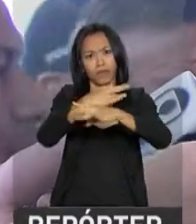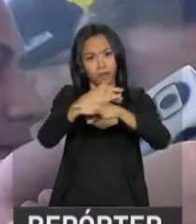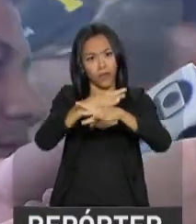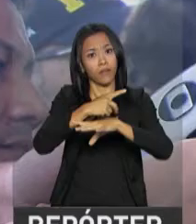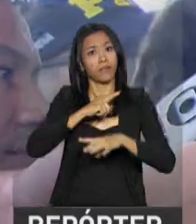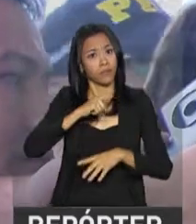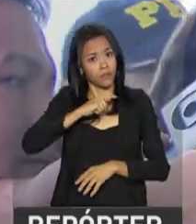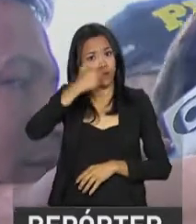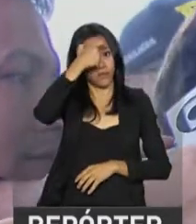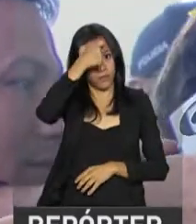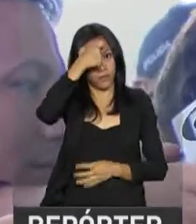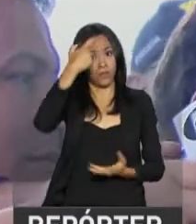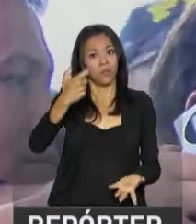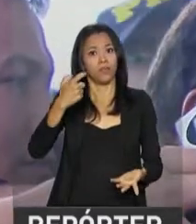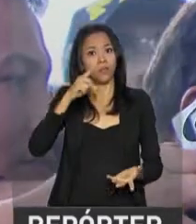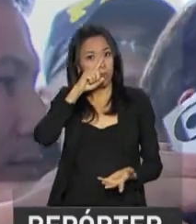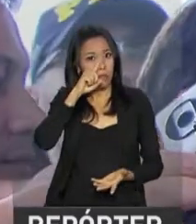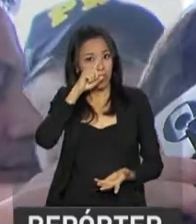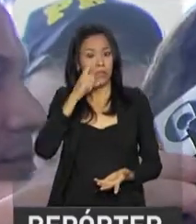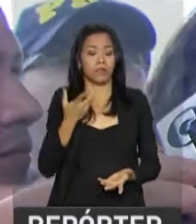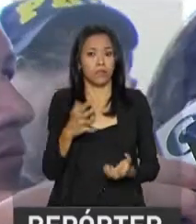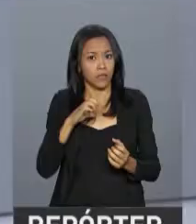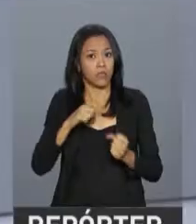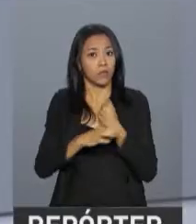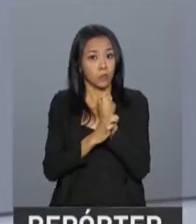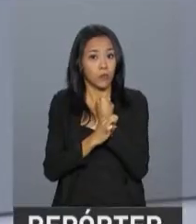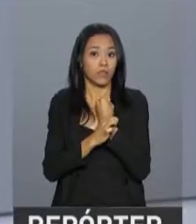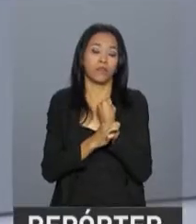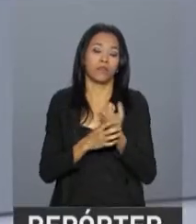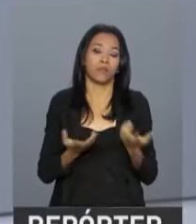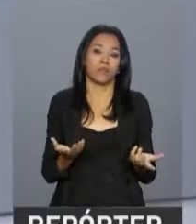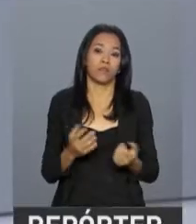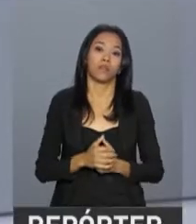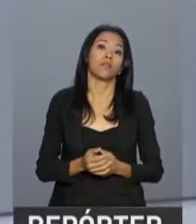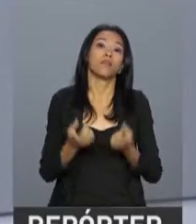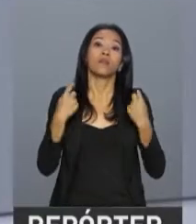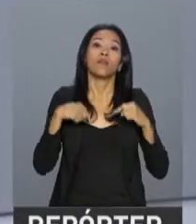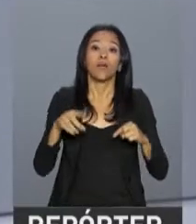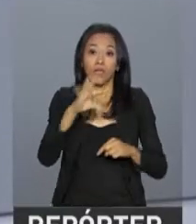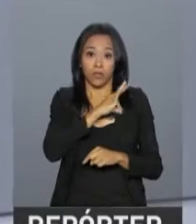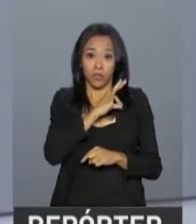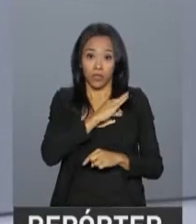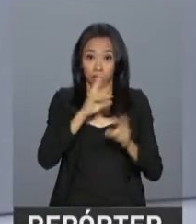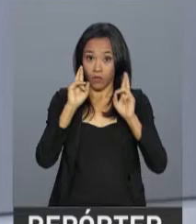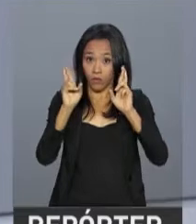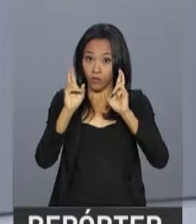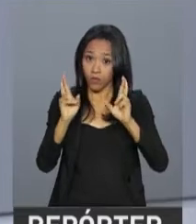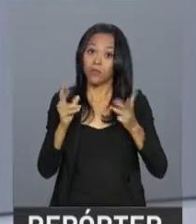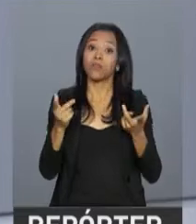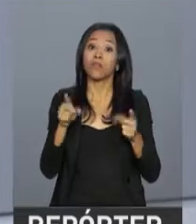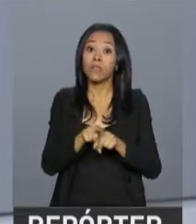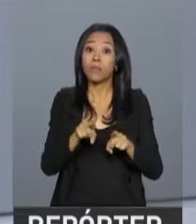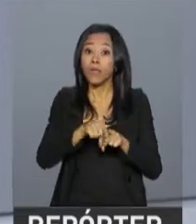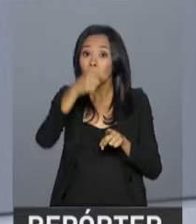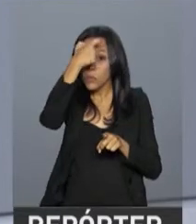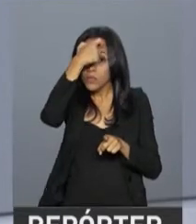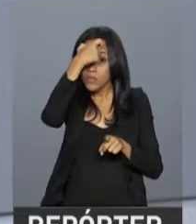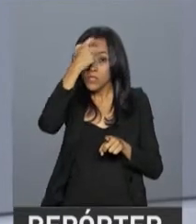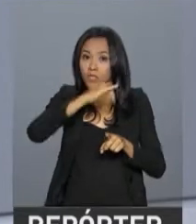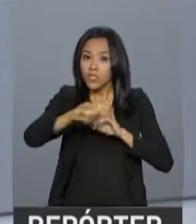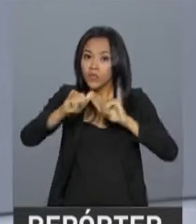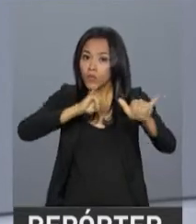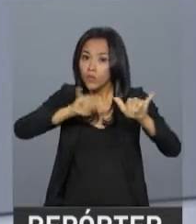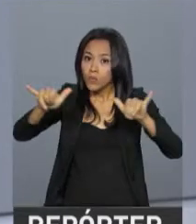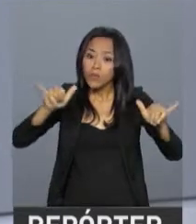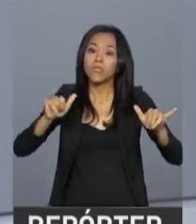consciência do trânsito seguro de paz ea polícia rodoviária federal também conscientizar os motoristas sobre